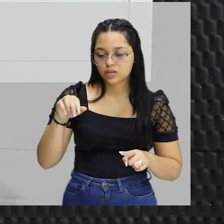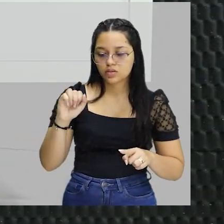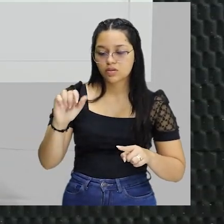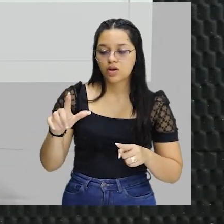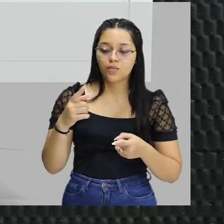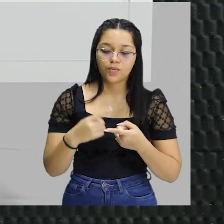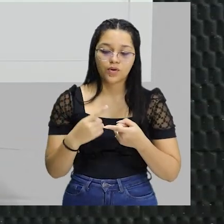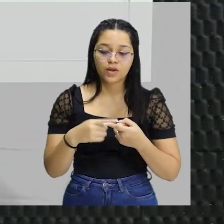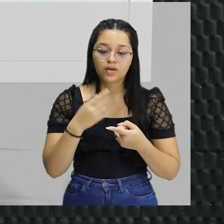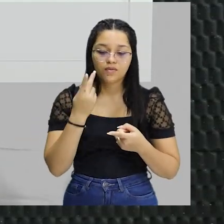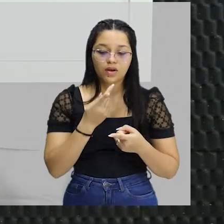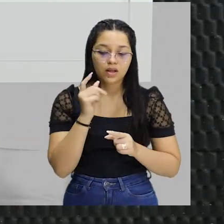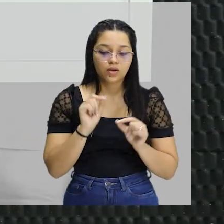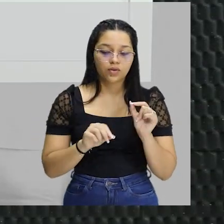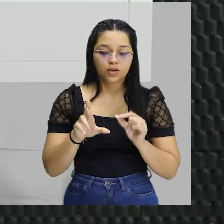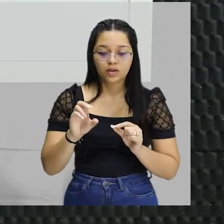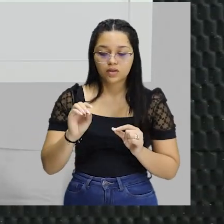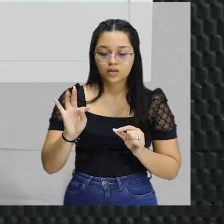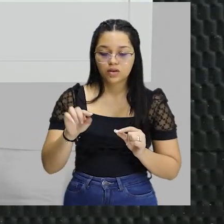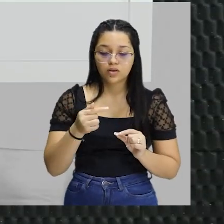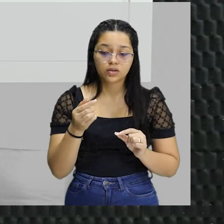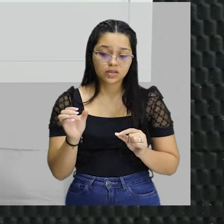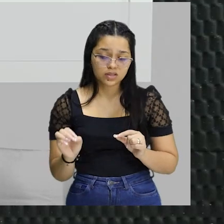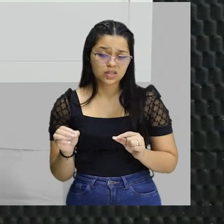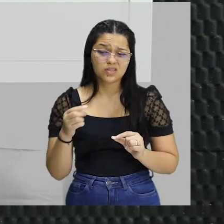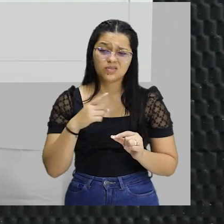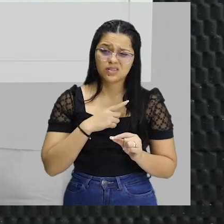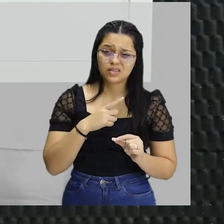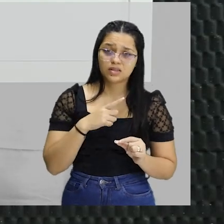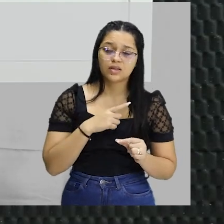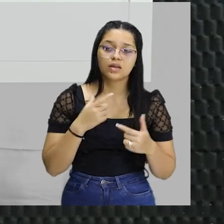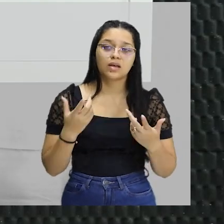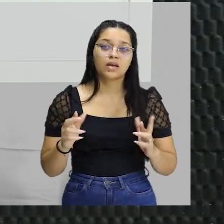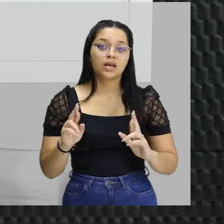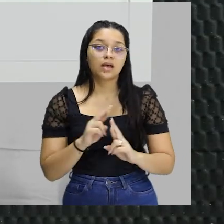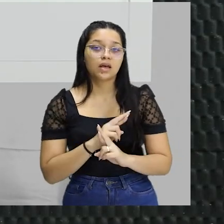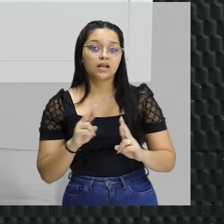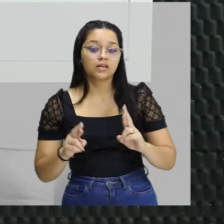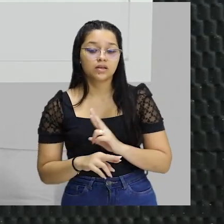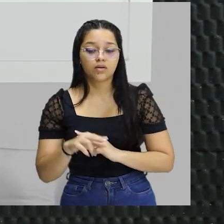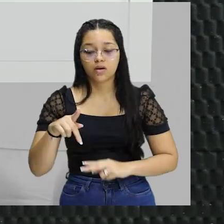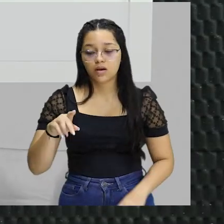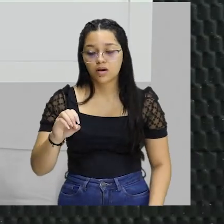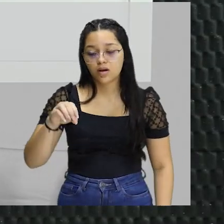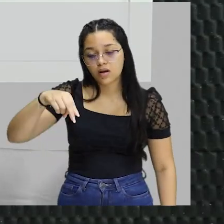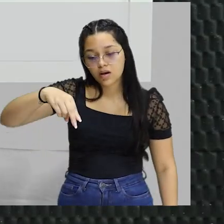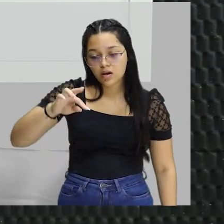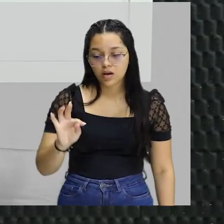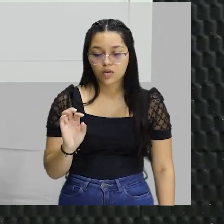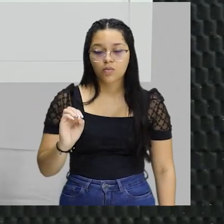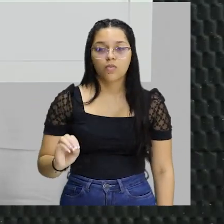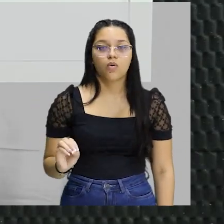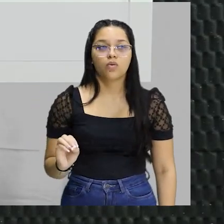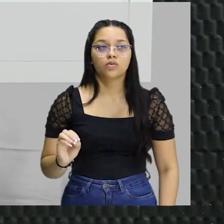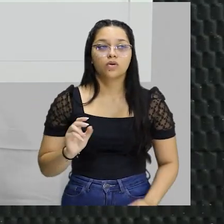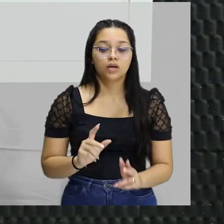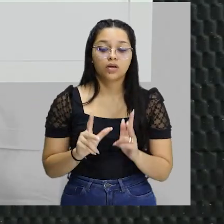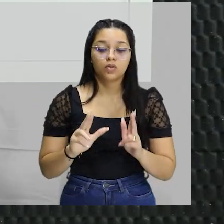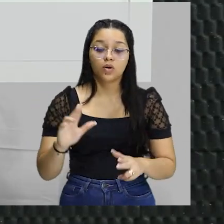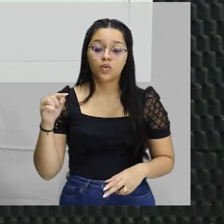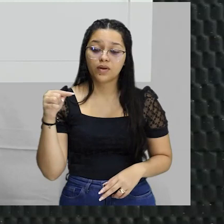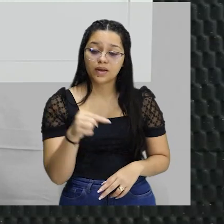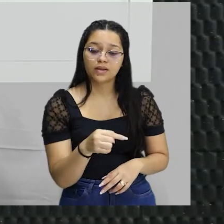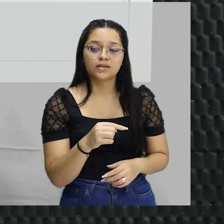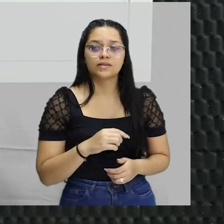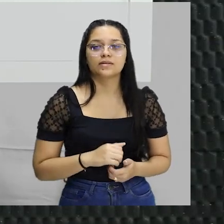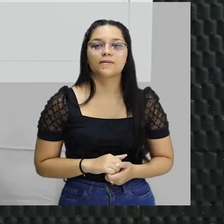ele fala sobre a rotação que este corpo vai fazer em relação a um ponto. O nosso ponto vai ser este, nosso